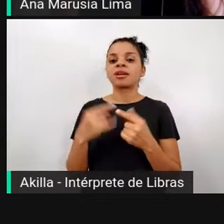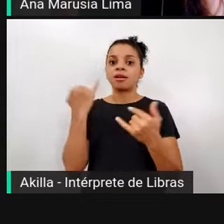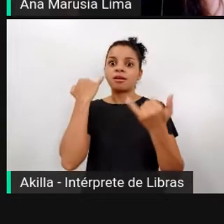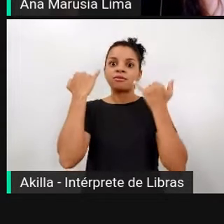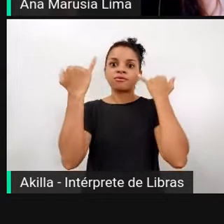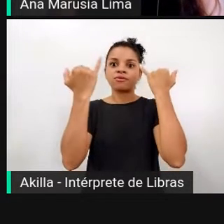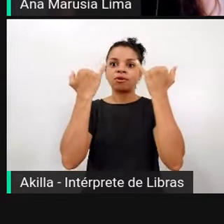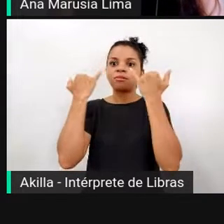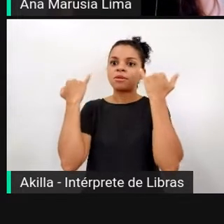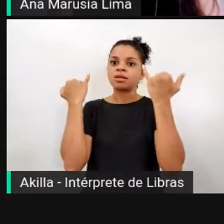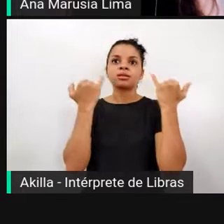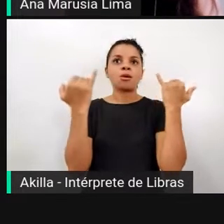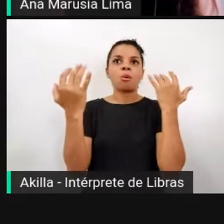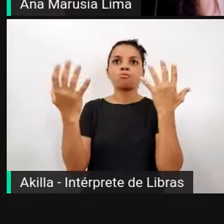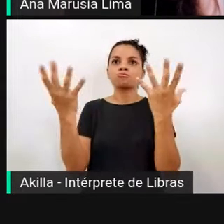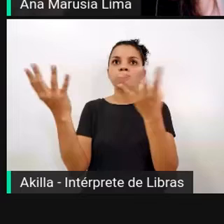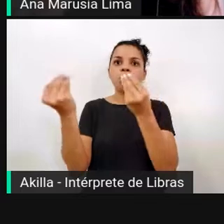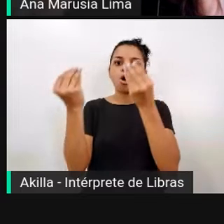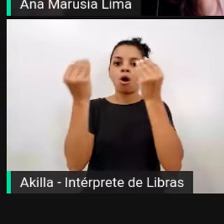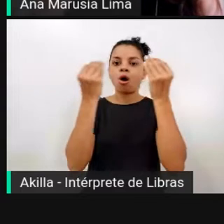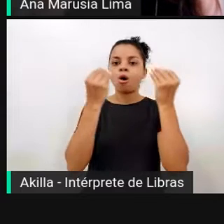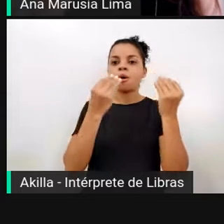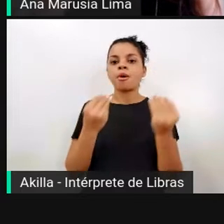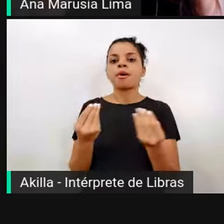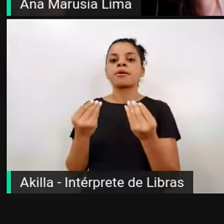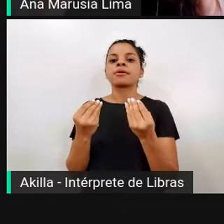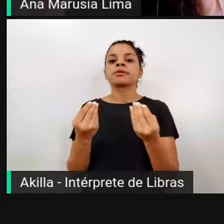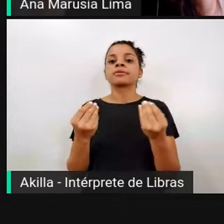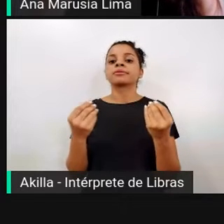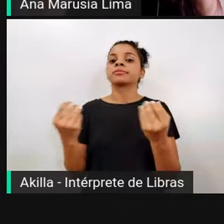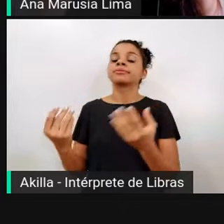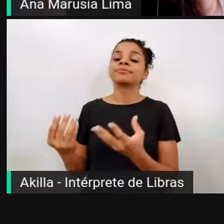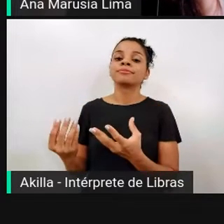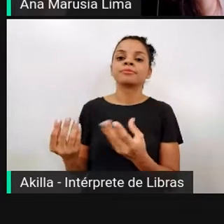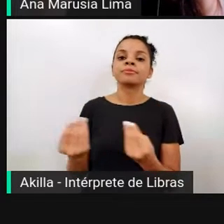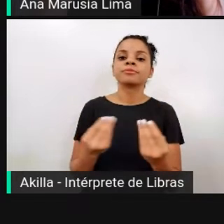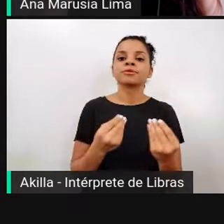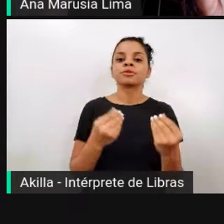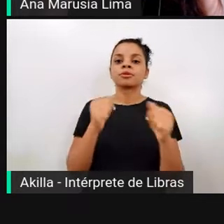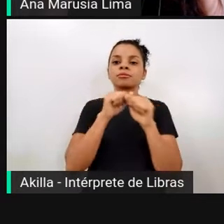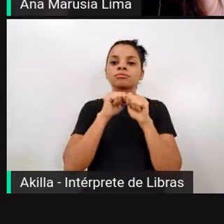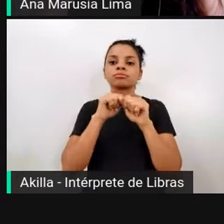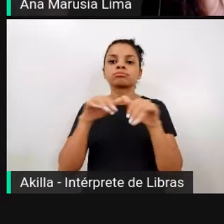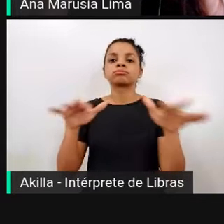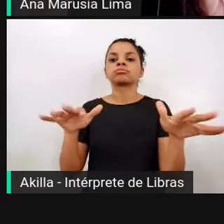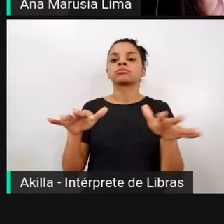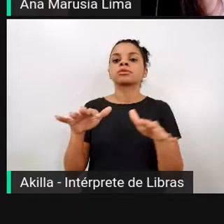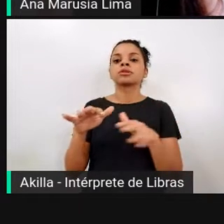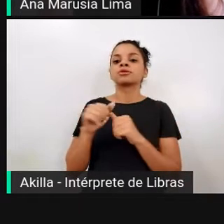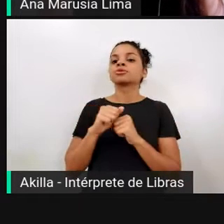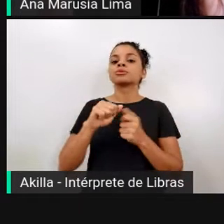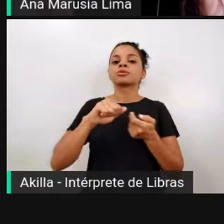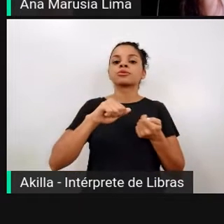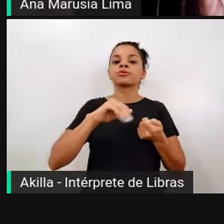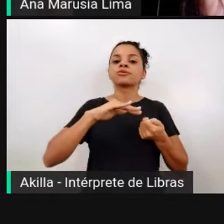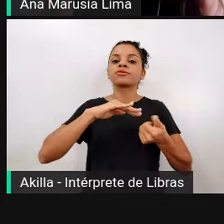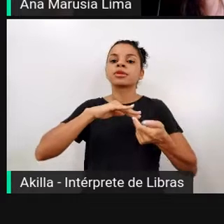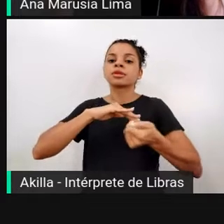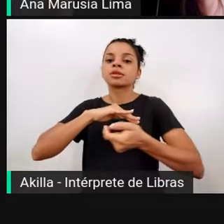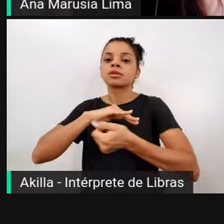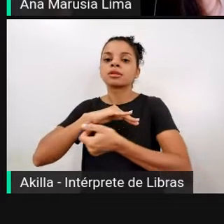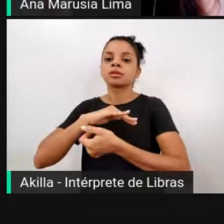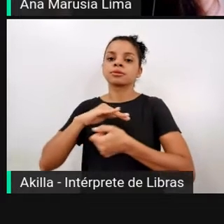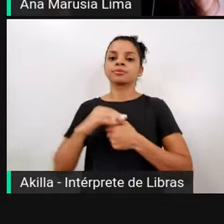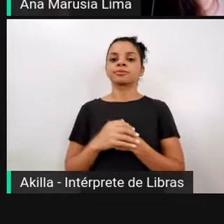de pós-verdade, muita disseminação deliberada das chamadas fake news. Alguns outros